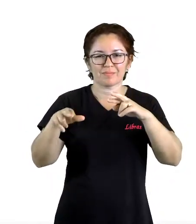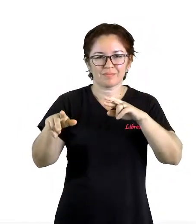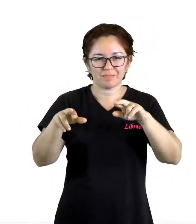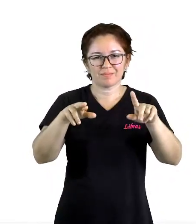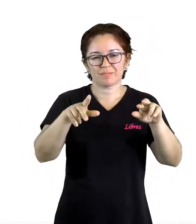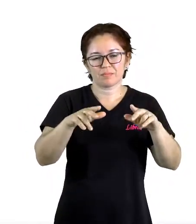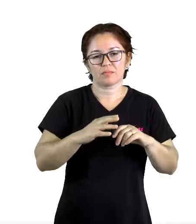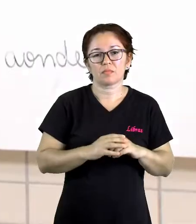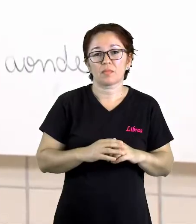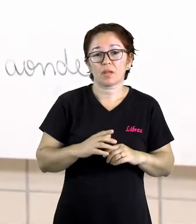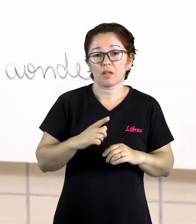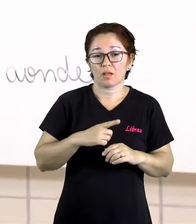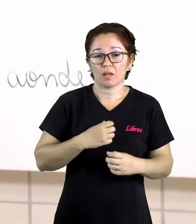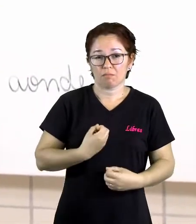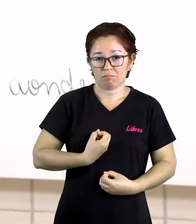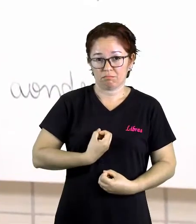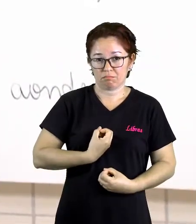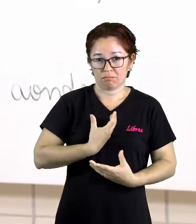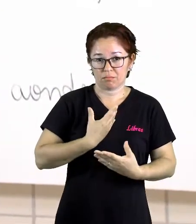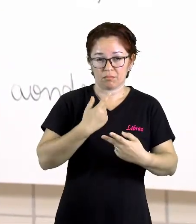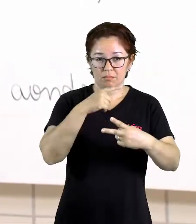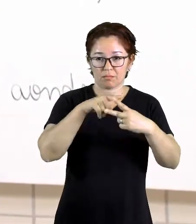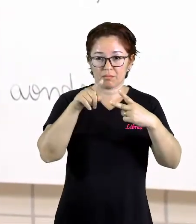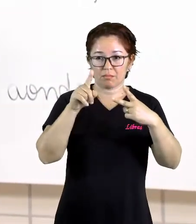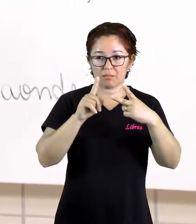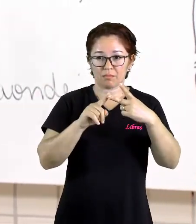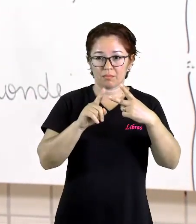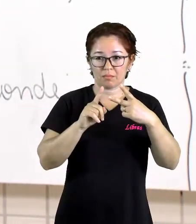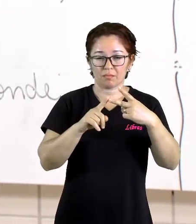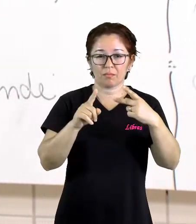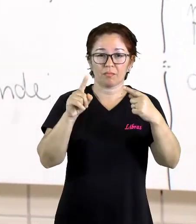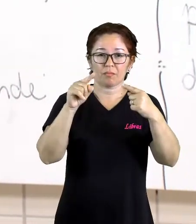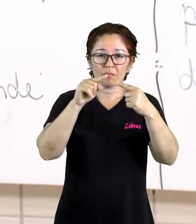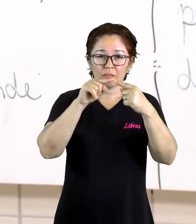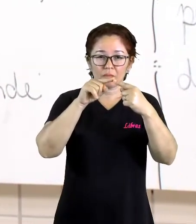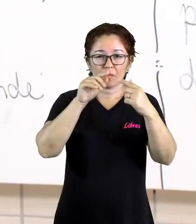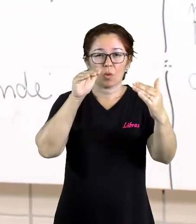processos, combinação e contração.